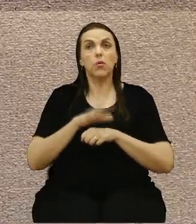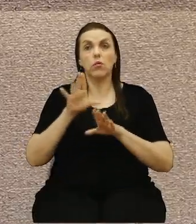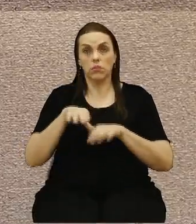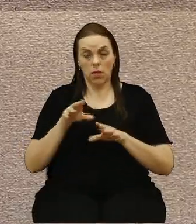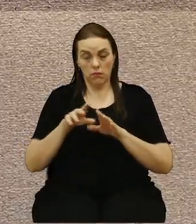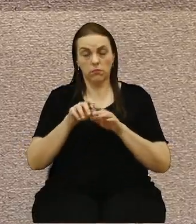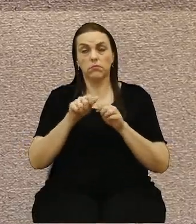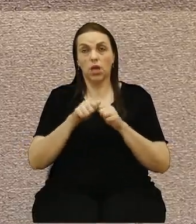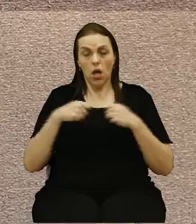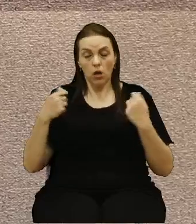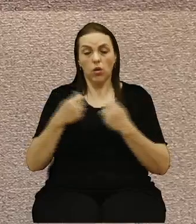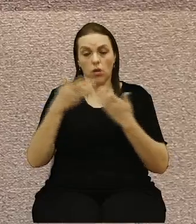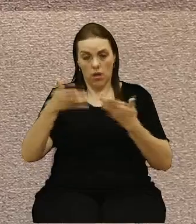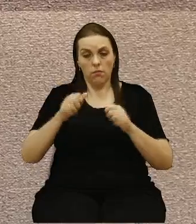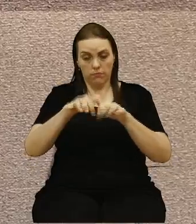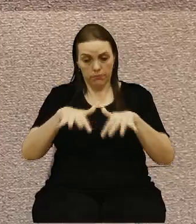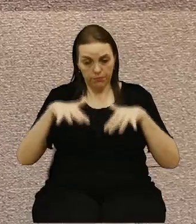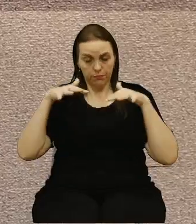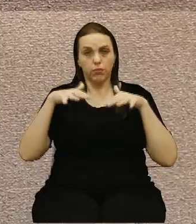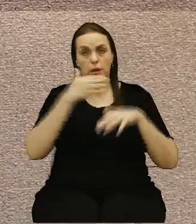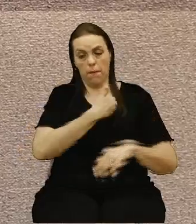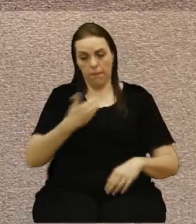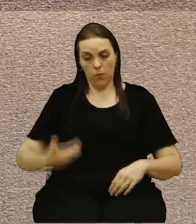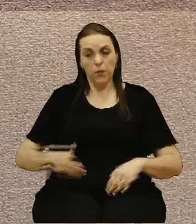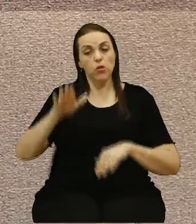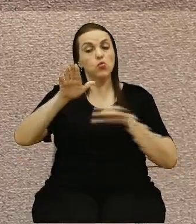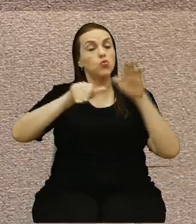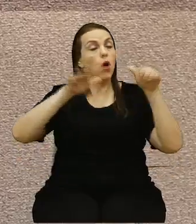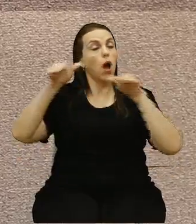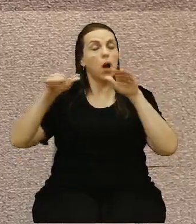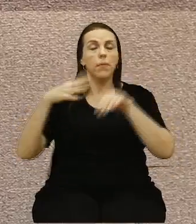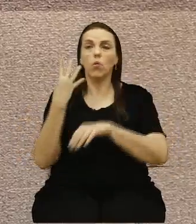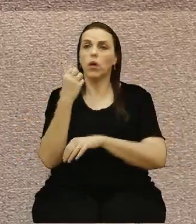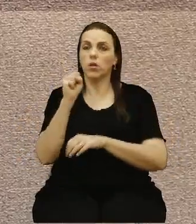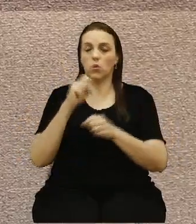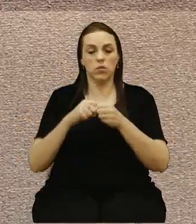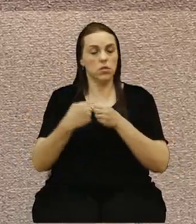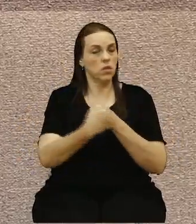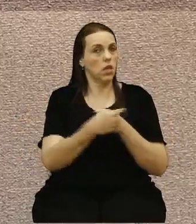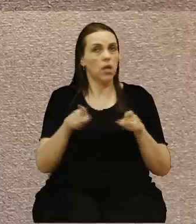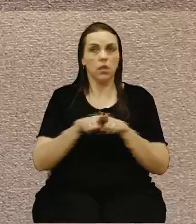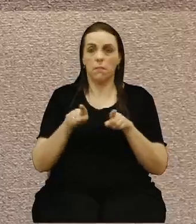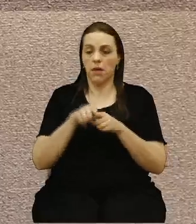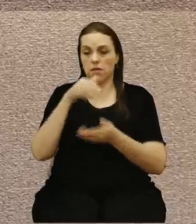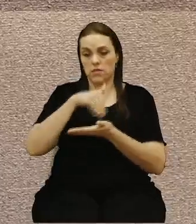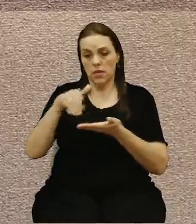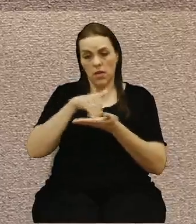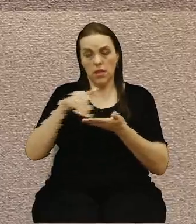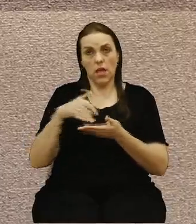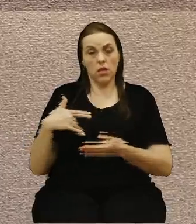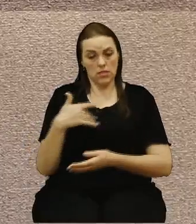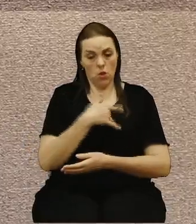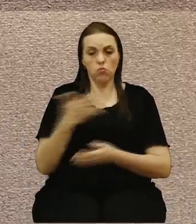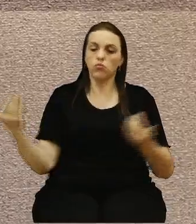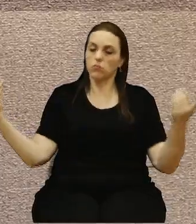chamando todos os 48 municípios circunvizinhos, juntamente com seus secretários de saúde, e venham para essa casa para